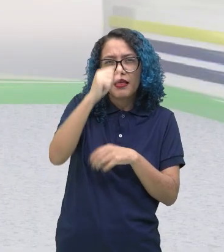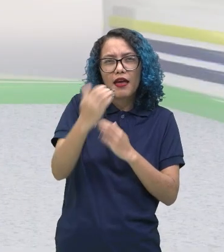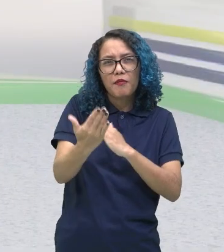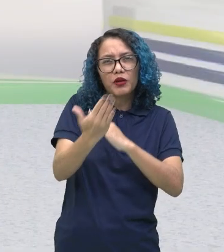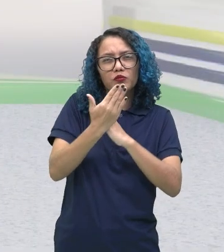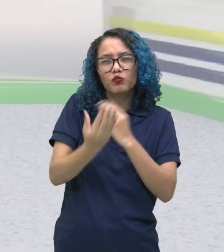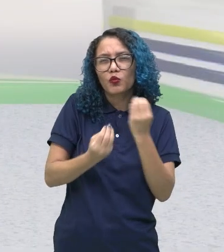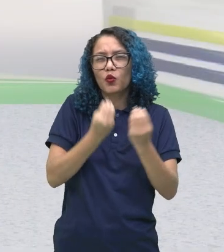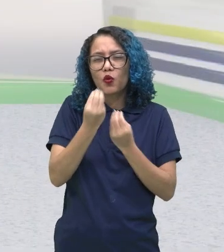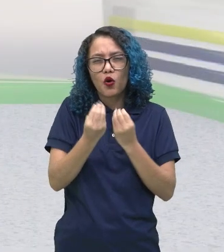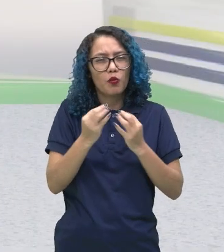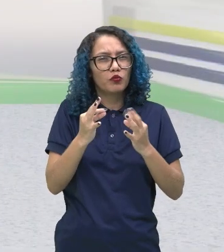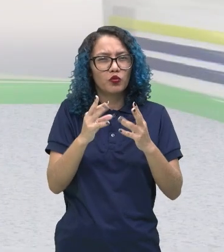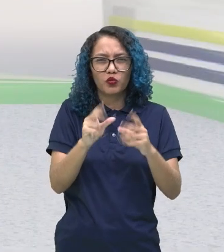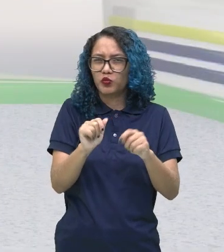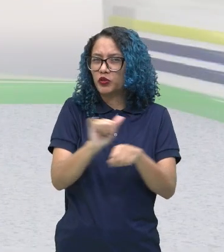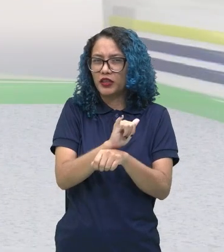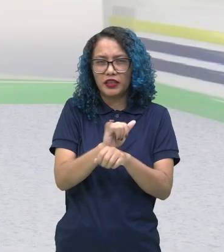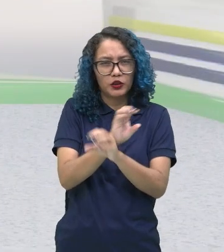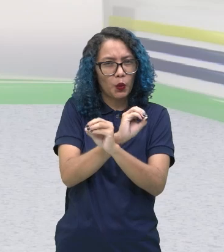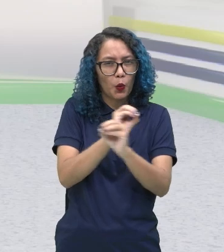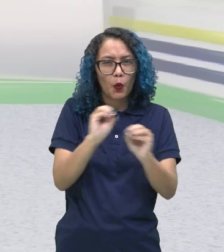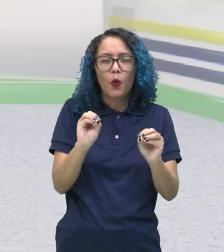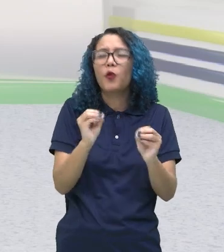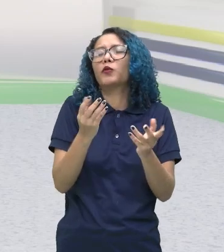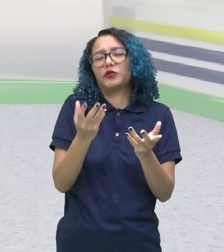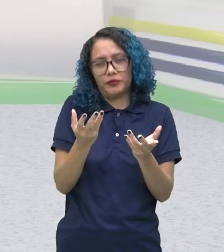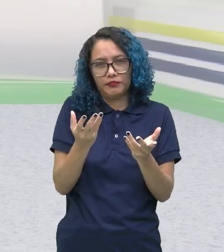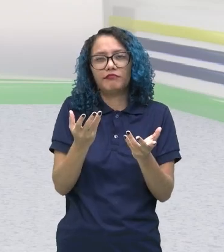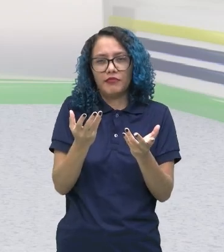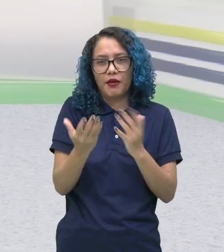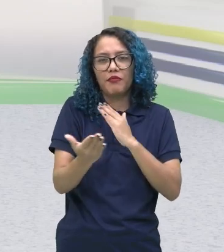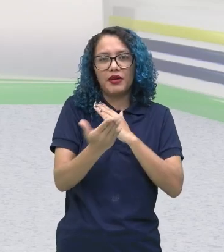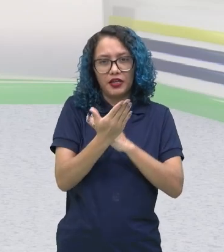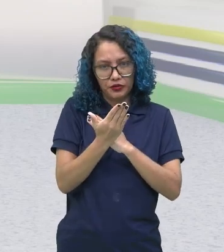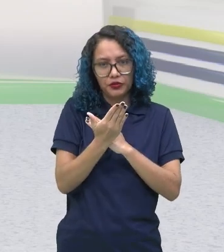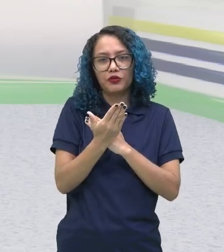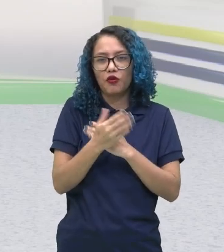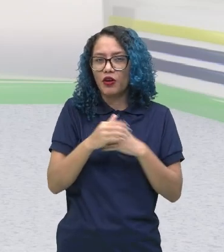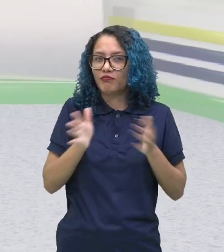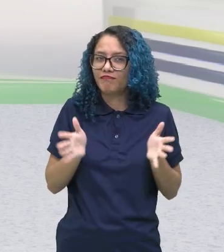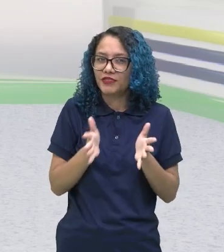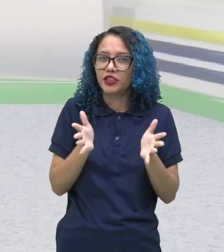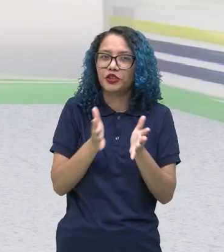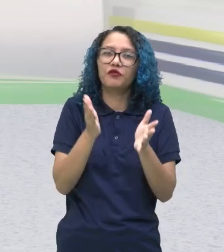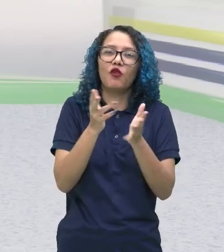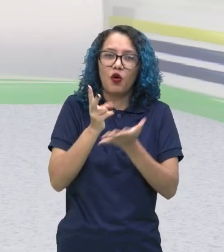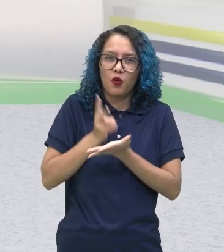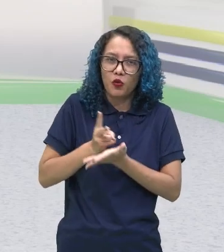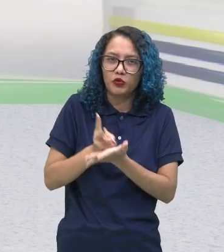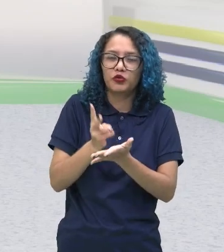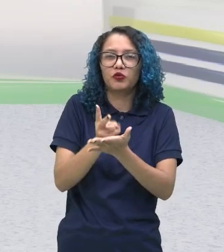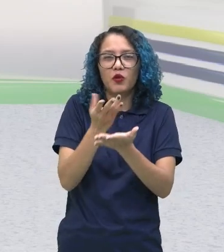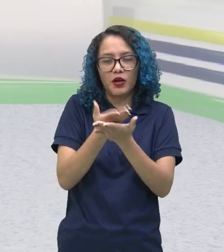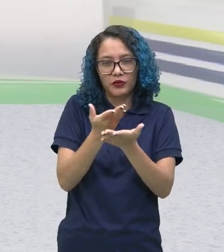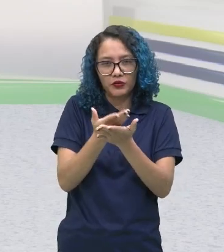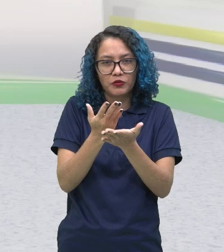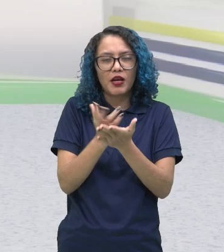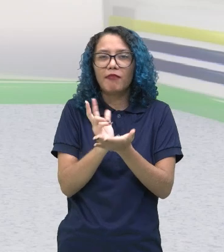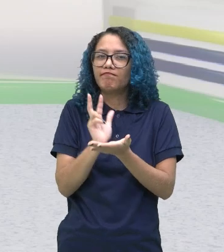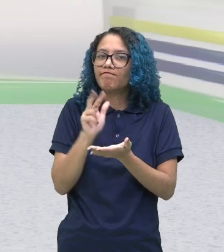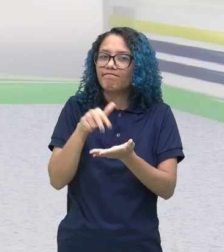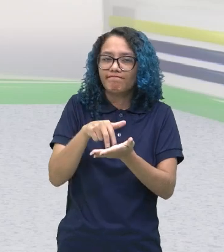que, contribuíram para o meu caminho, para esse caminho que cheguei até hoje, Que bom, Que bom que nós tivemos aí